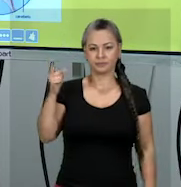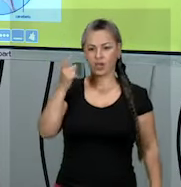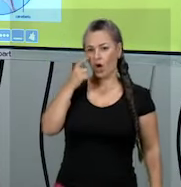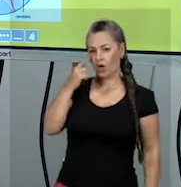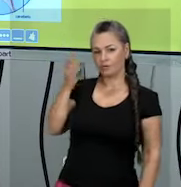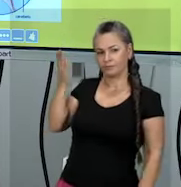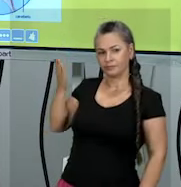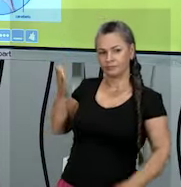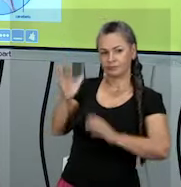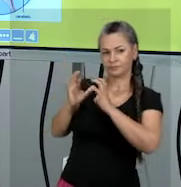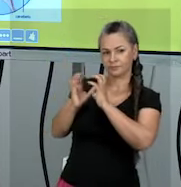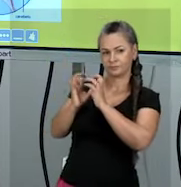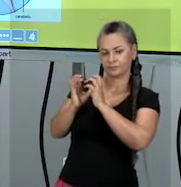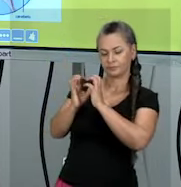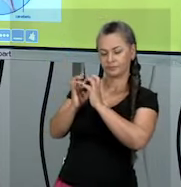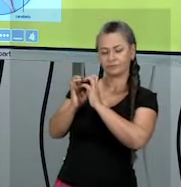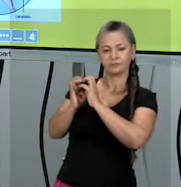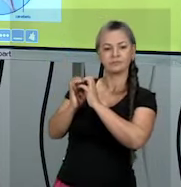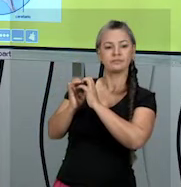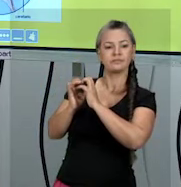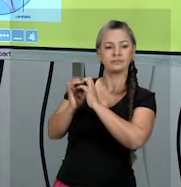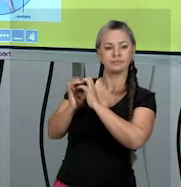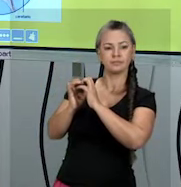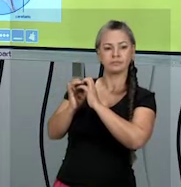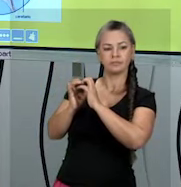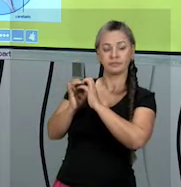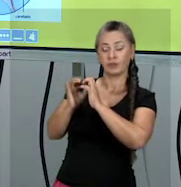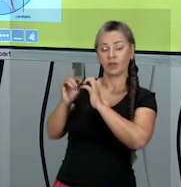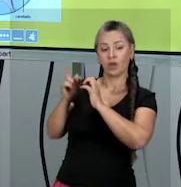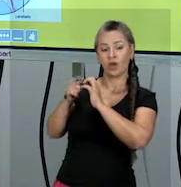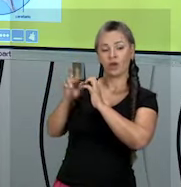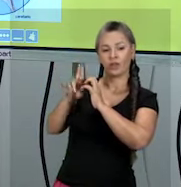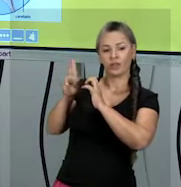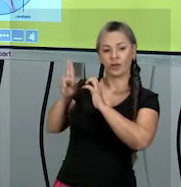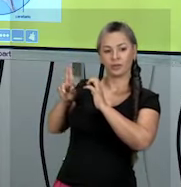cérebro, o tálamo,